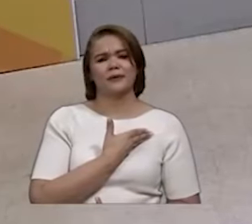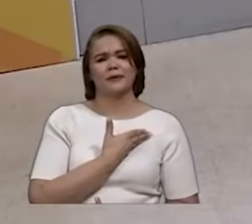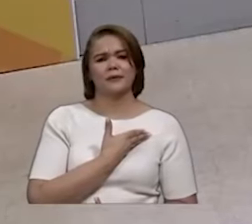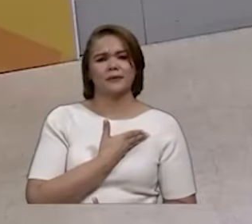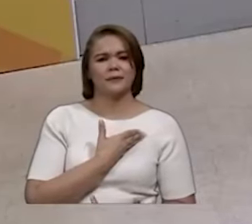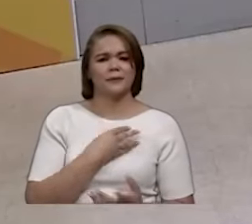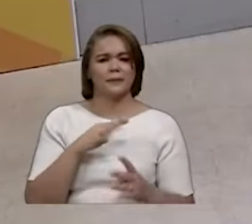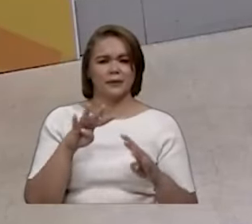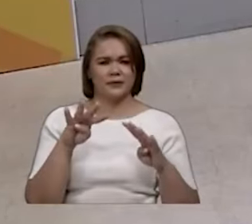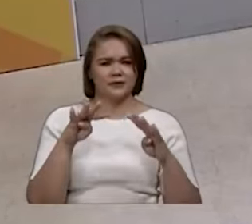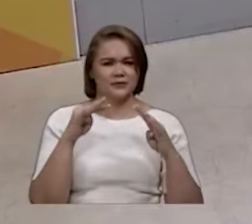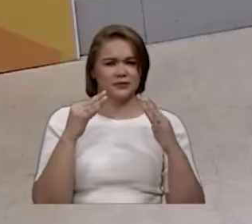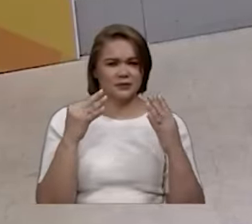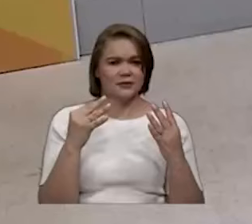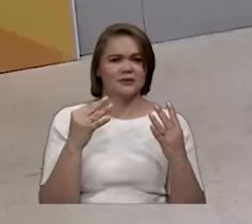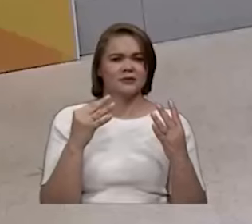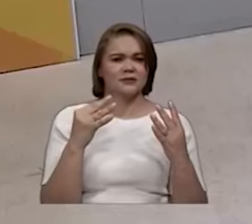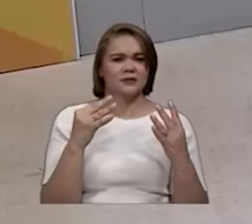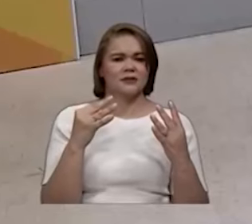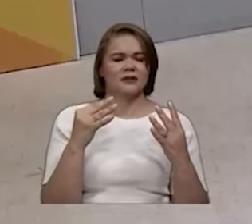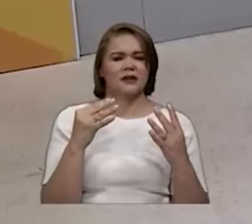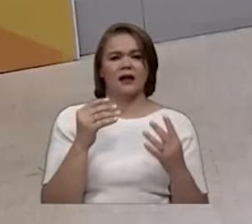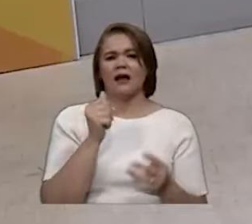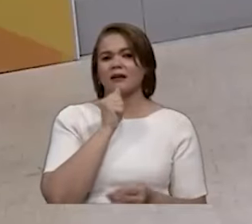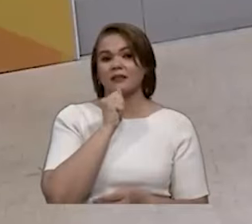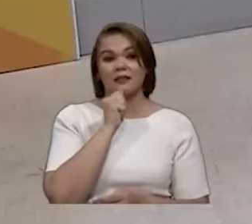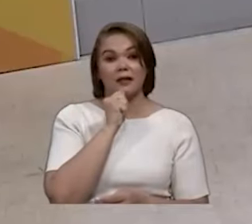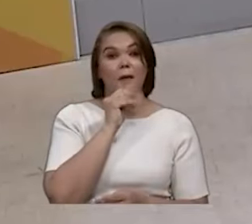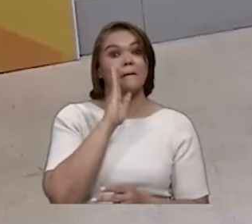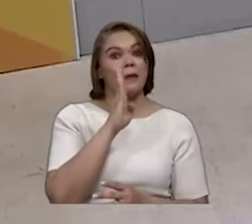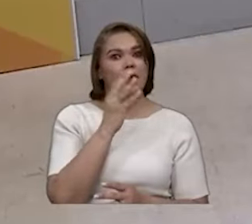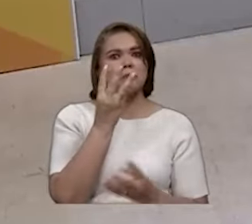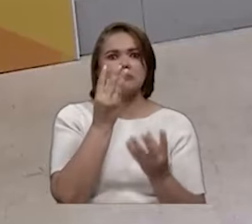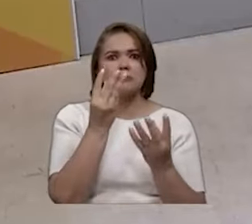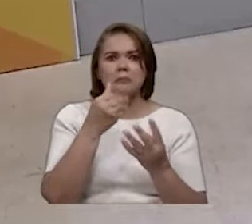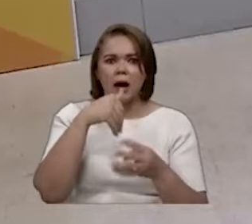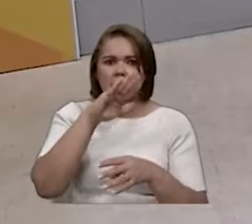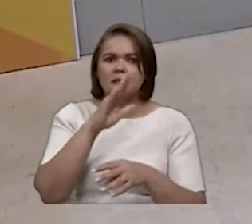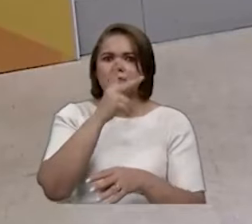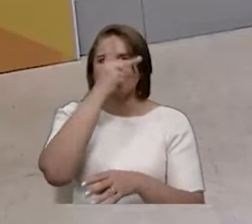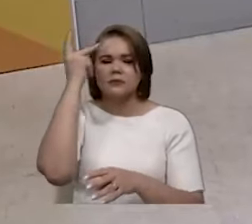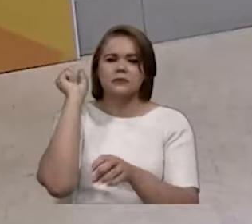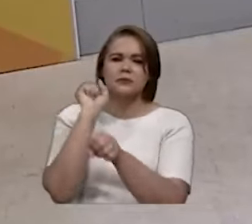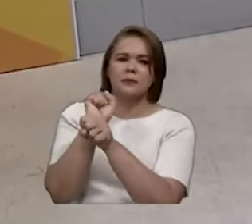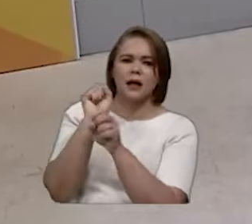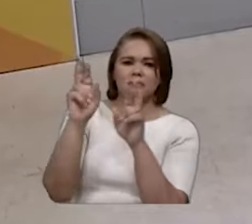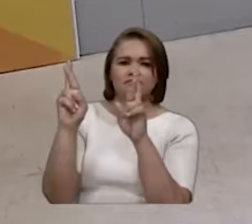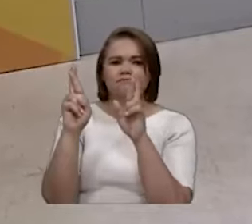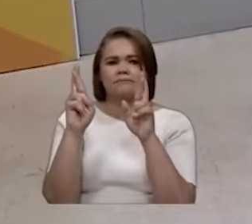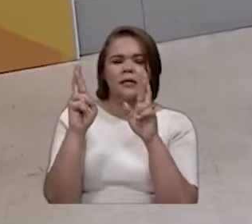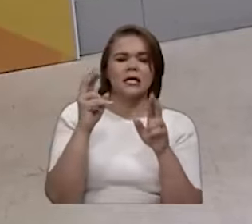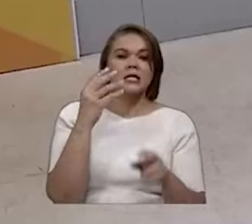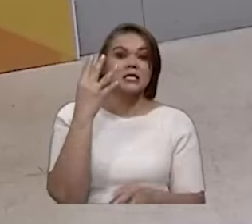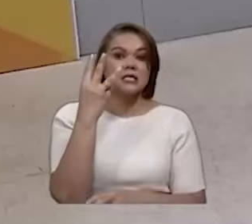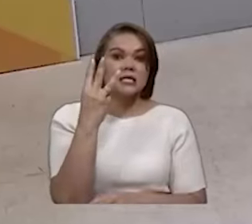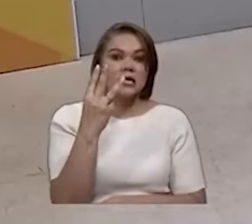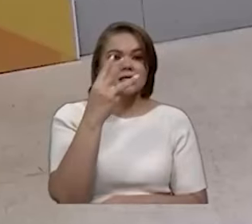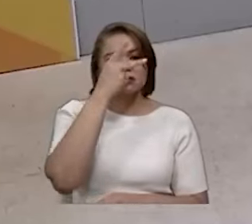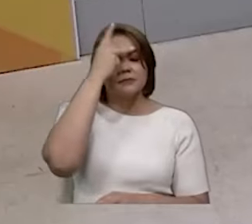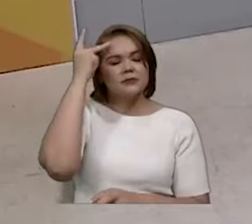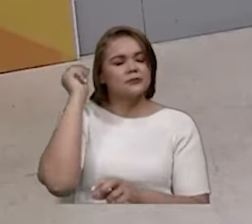preste atenção. Não decidiu, mas aumentou a fila. Agora são 3 títulos na expectativa,